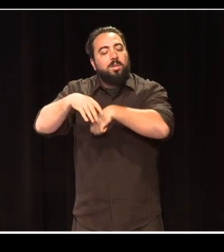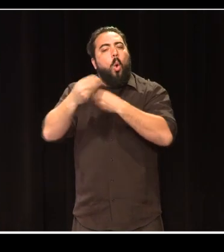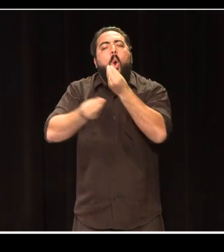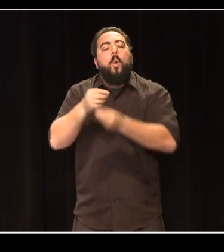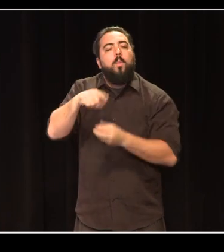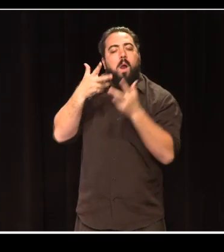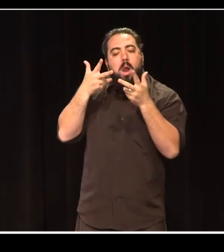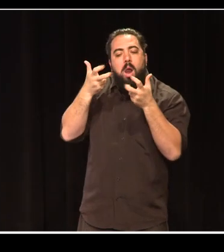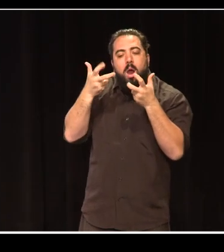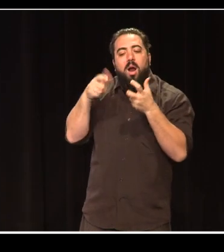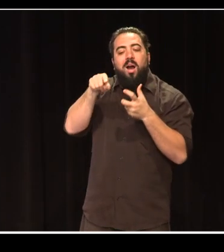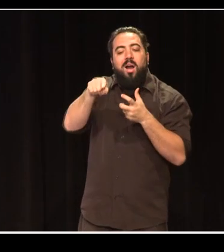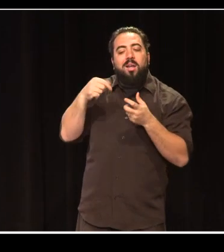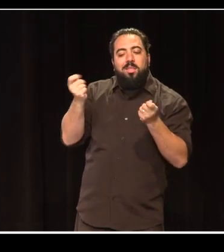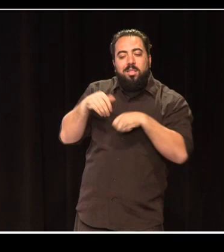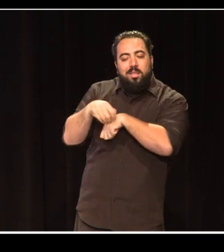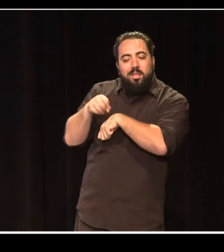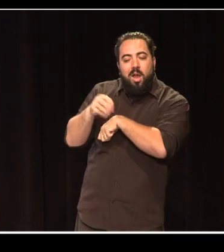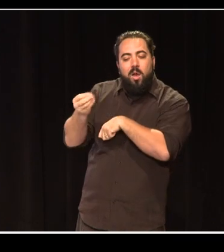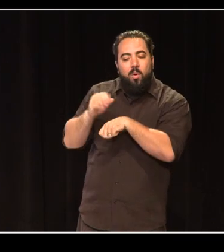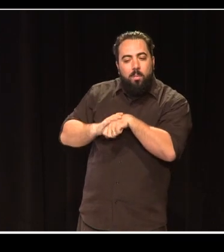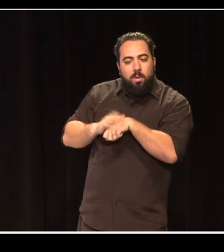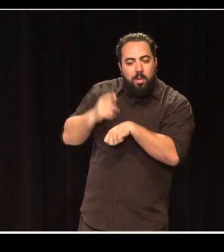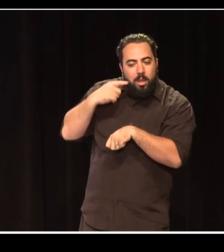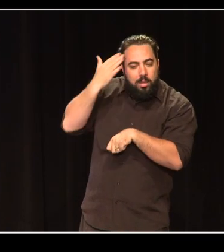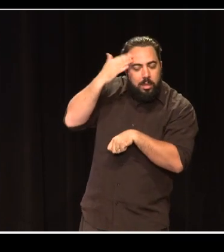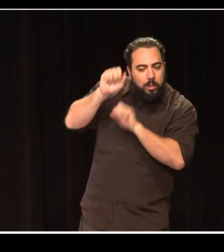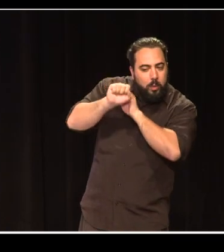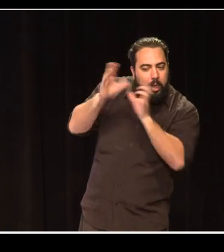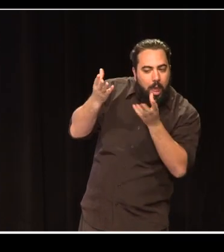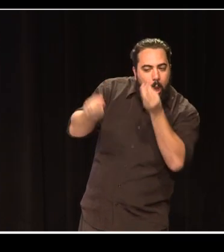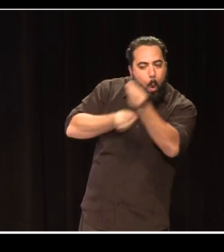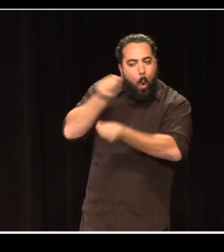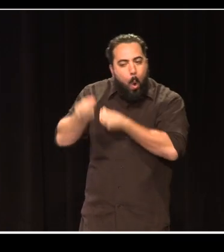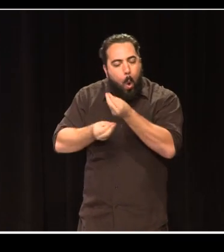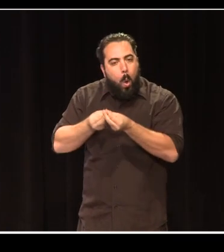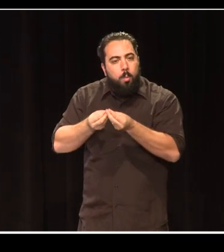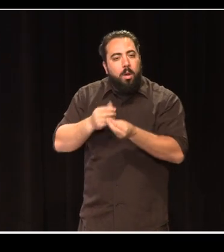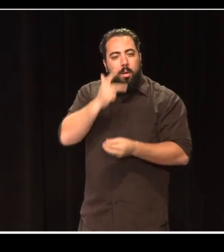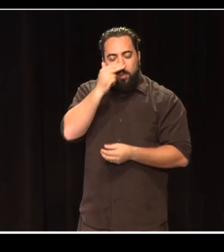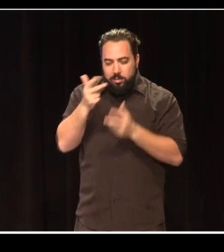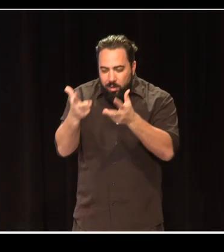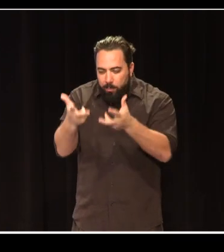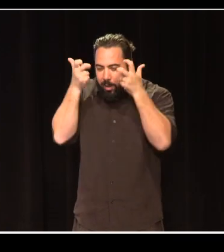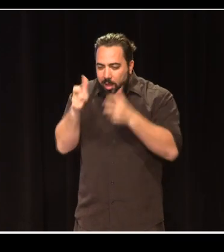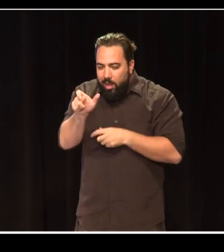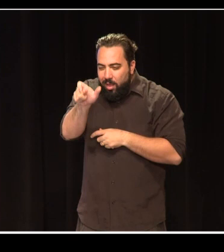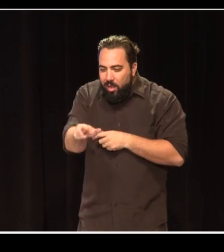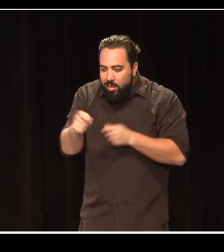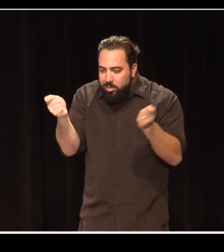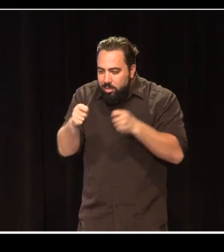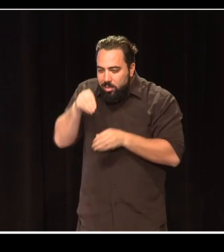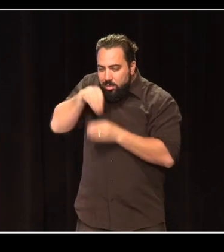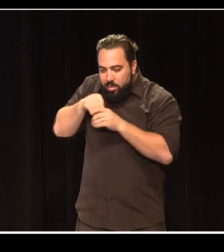que ele, como um sujeito aprendente, está se posicionando frente àquilo? Porque isso nos dá indícios dos caminhos que a gente tem que fazer dentro